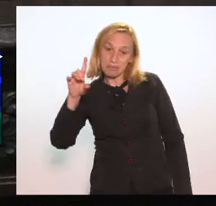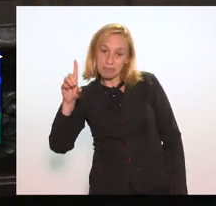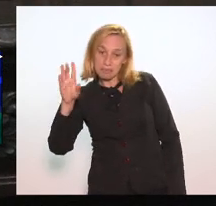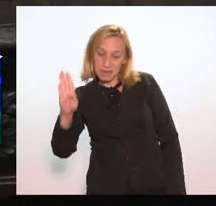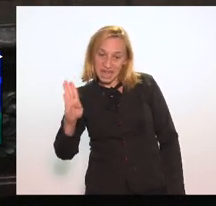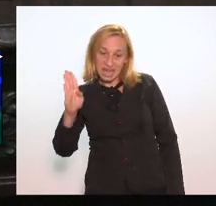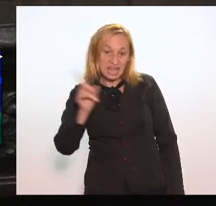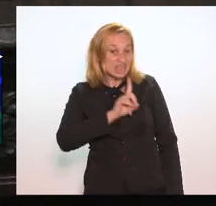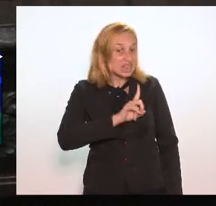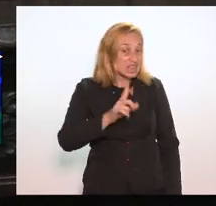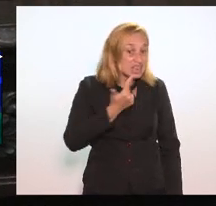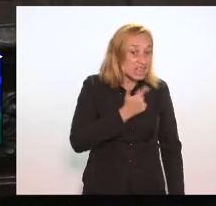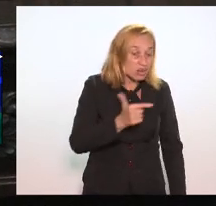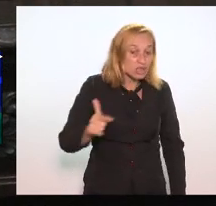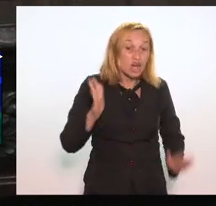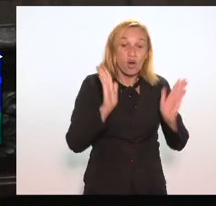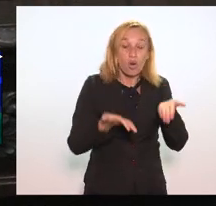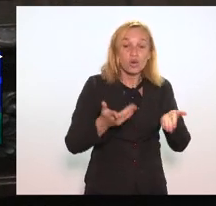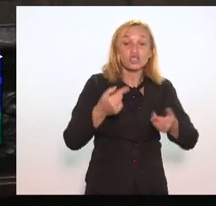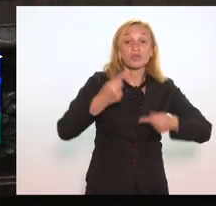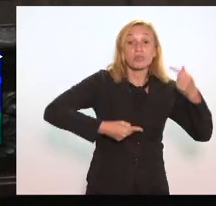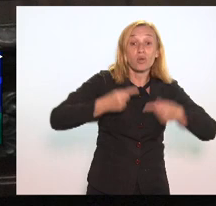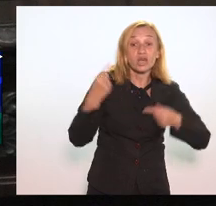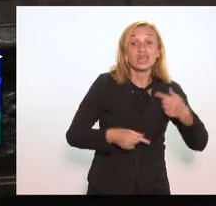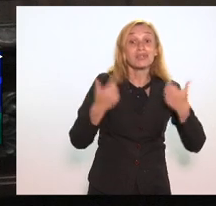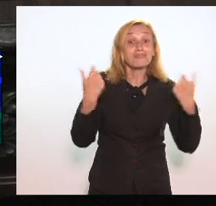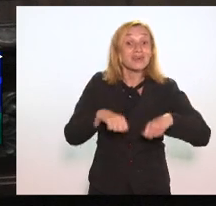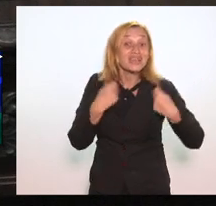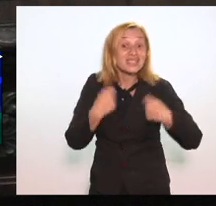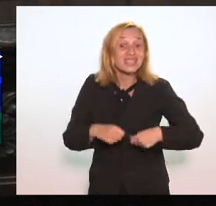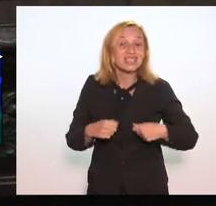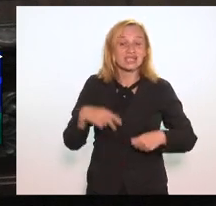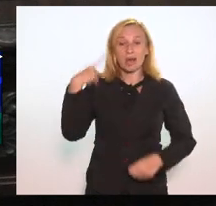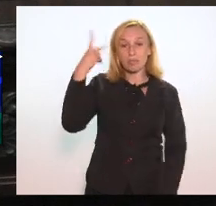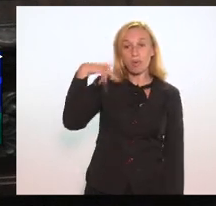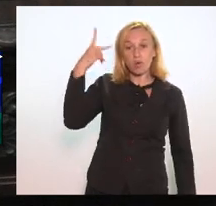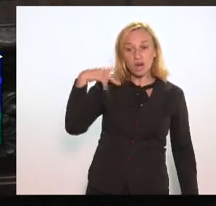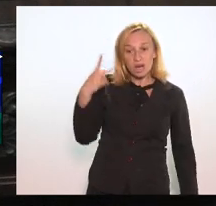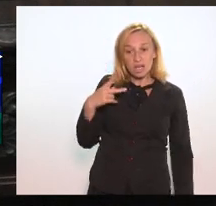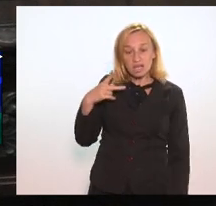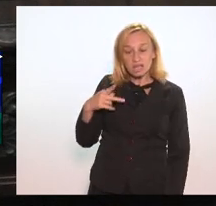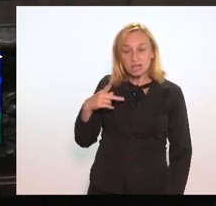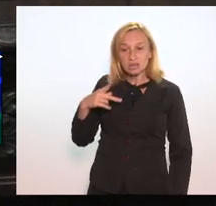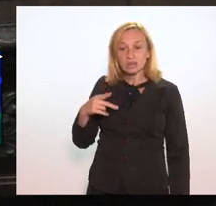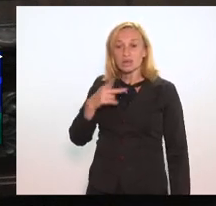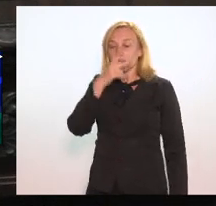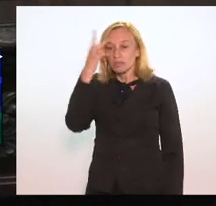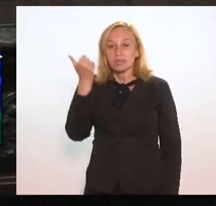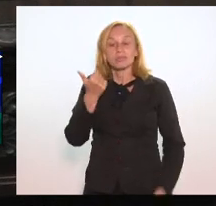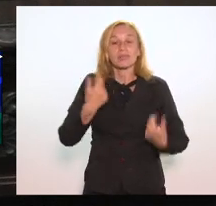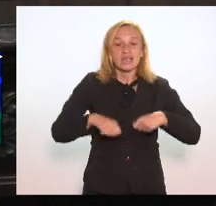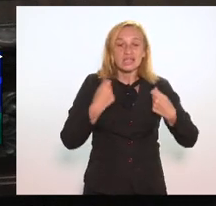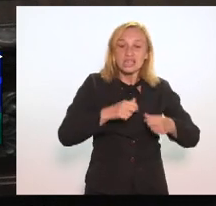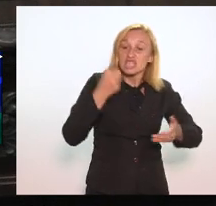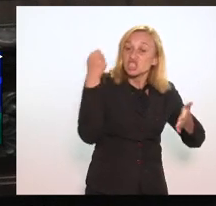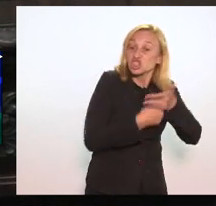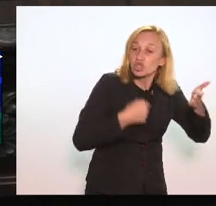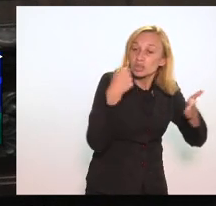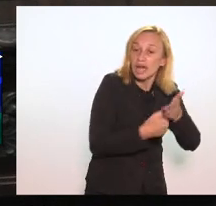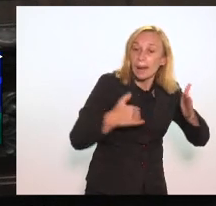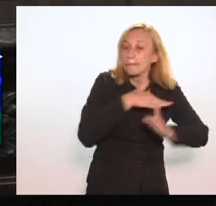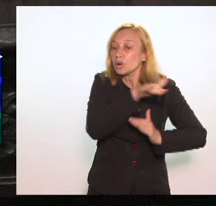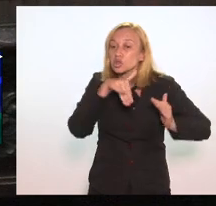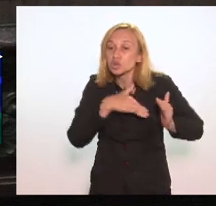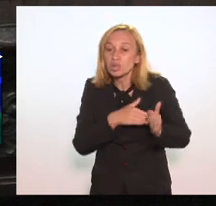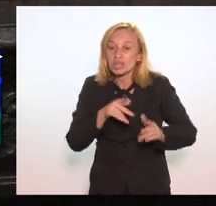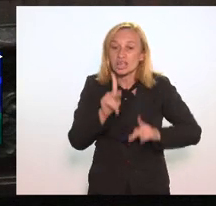hoje tem políticos que tem que se colocar e numa única posição de lutar pelas pessoas